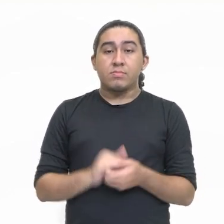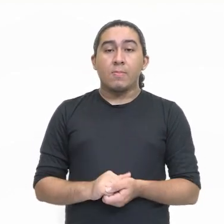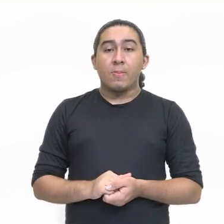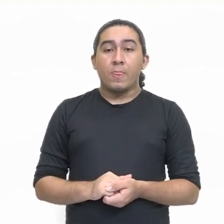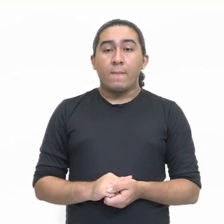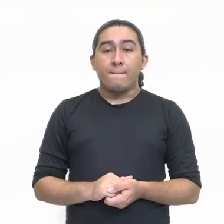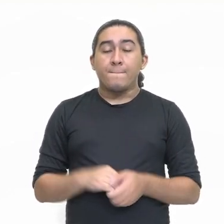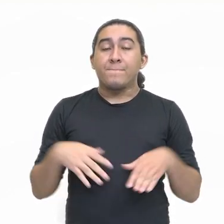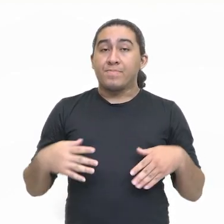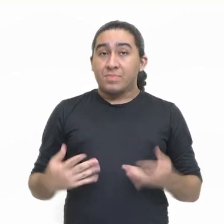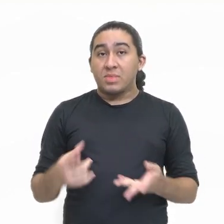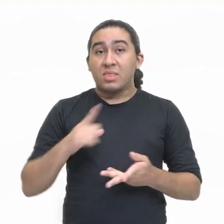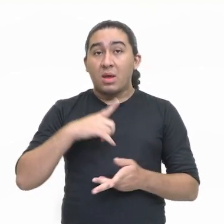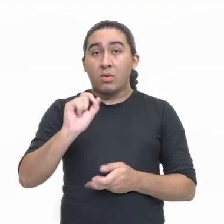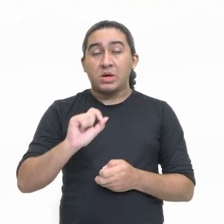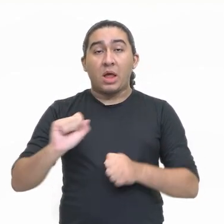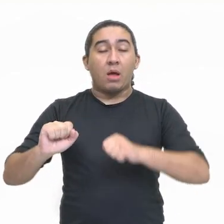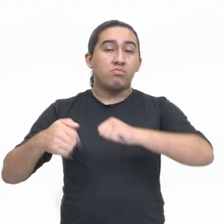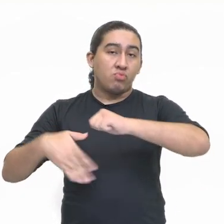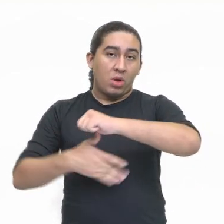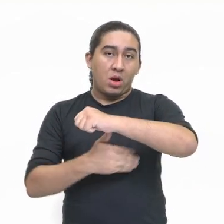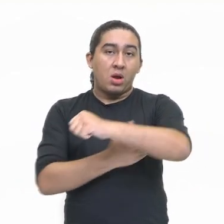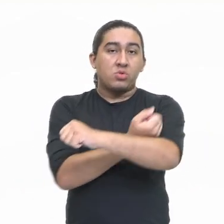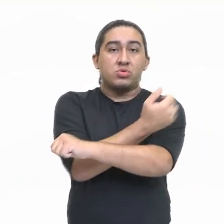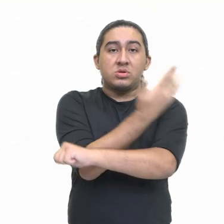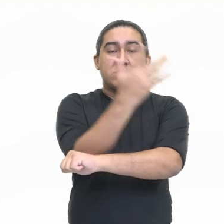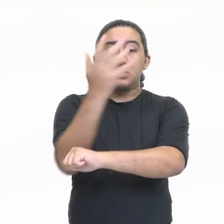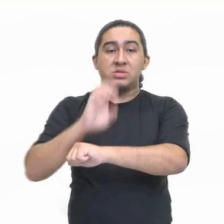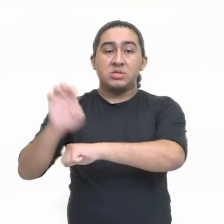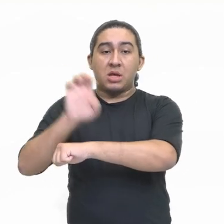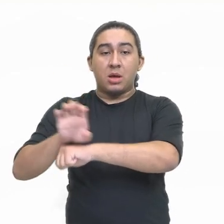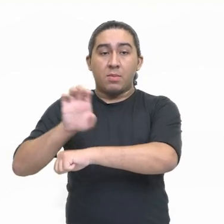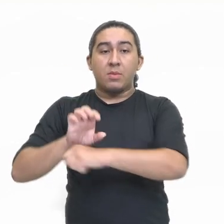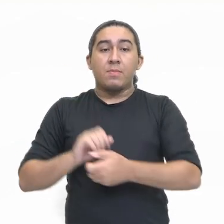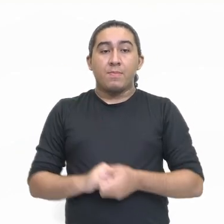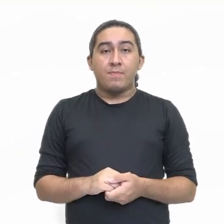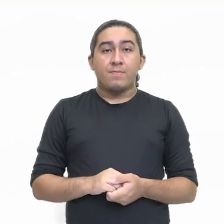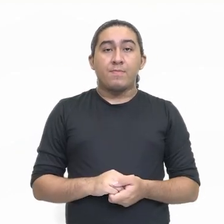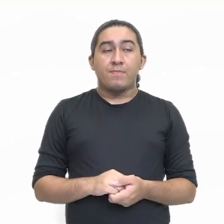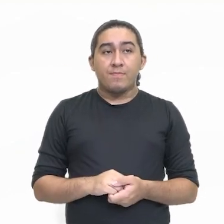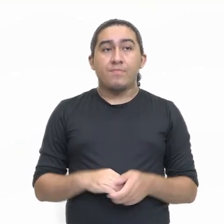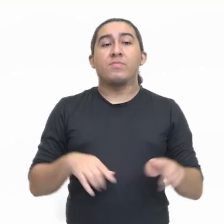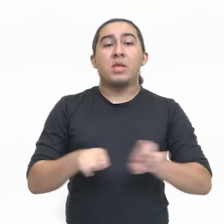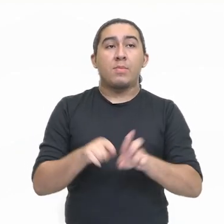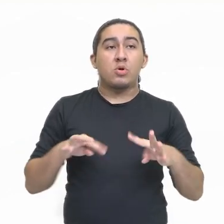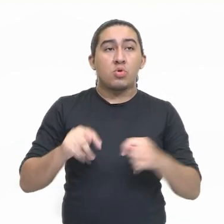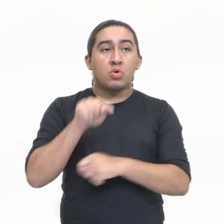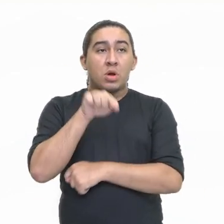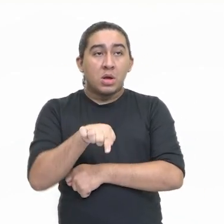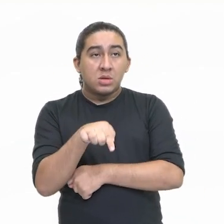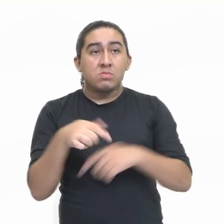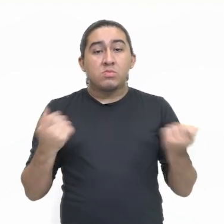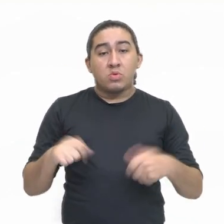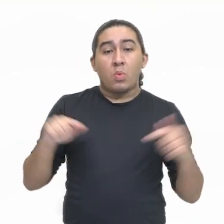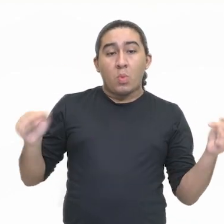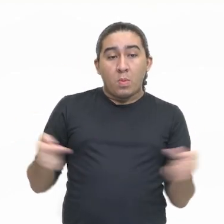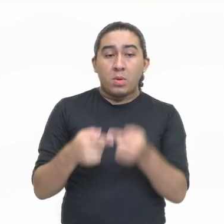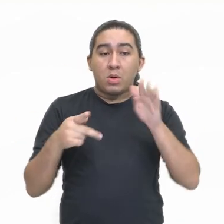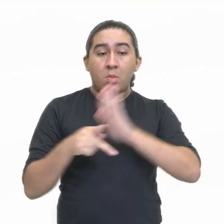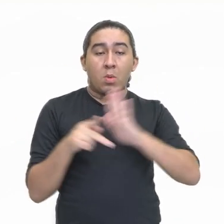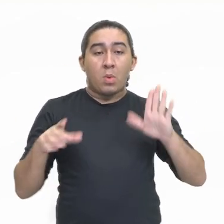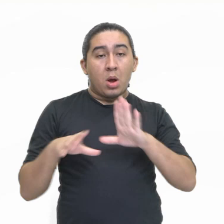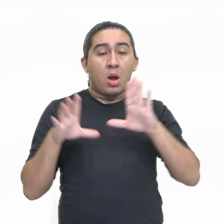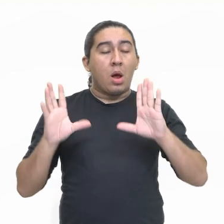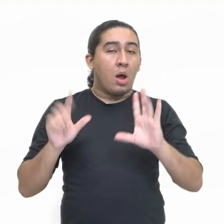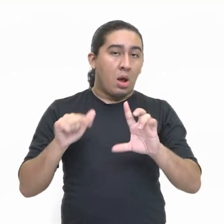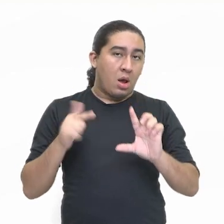Então eu tenho ali um ecossistema tá E esses ecossistemas eles também incluem as comunidades